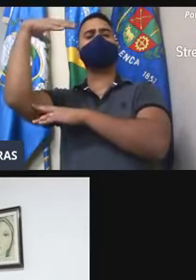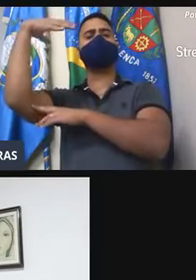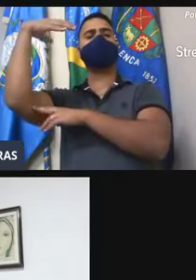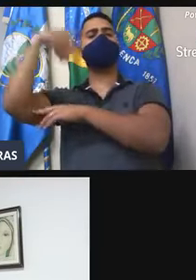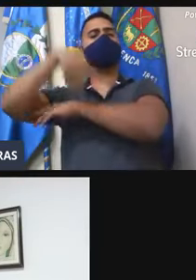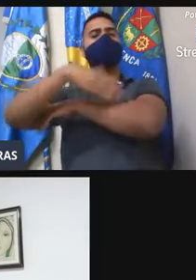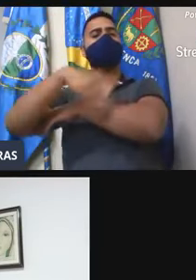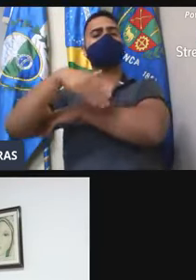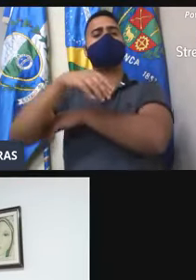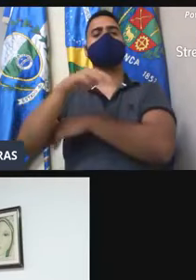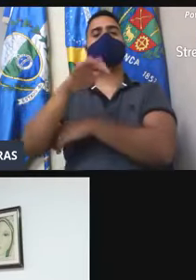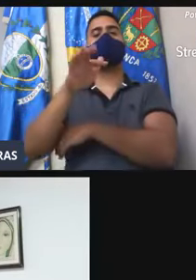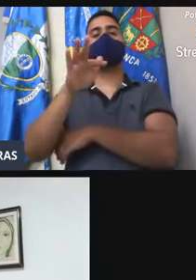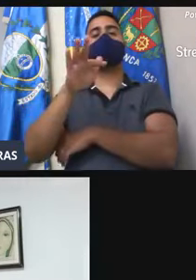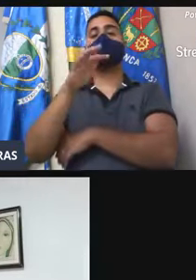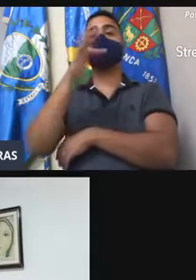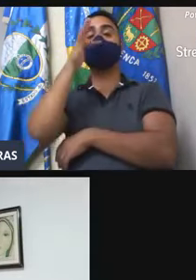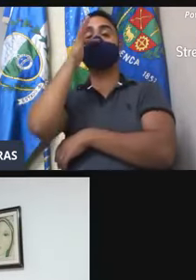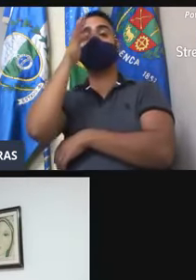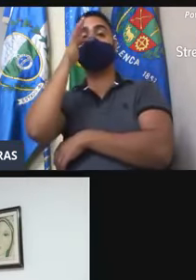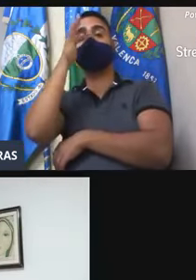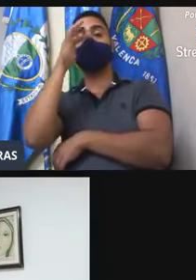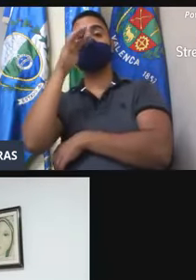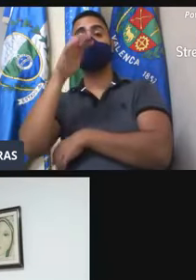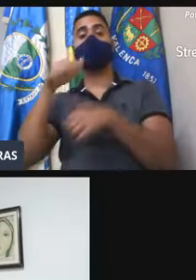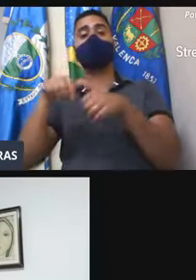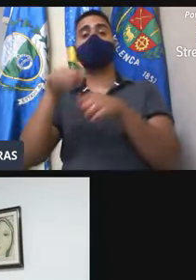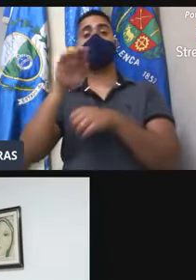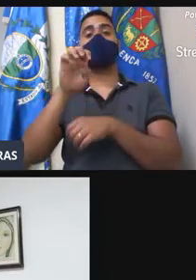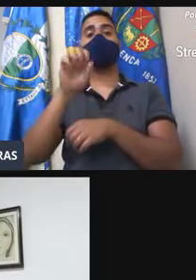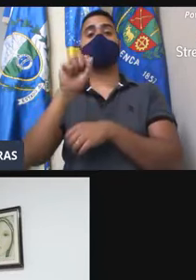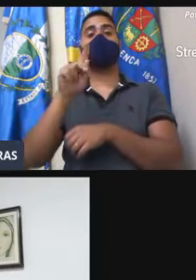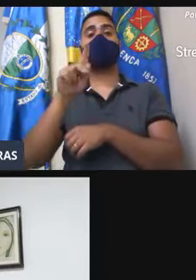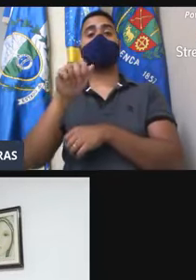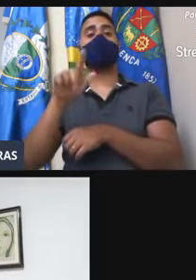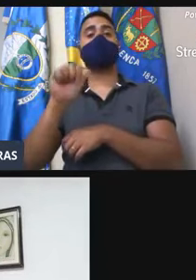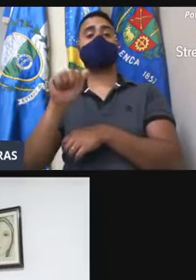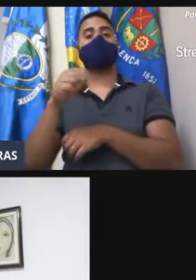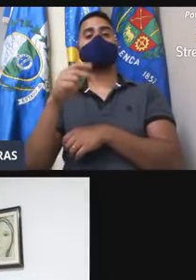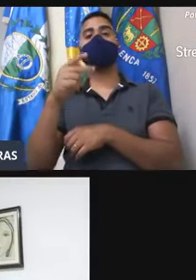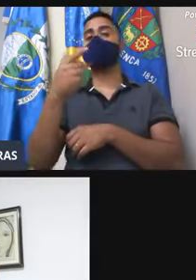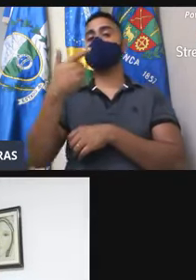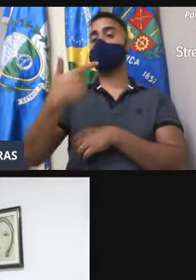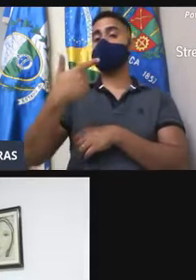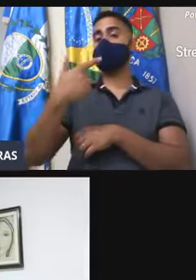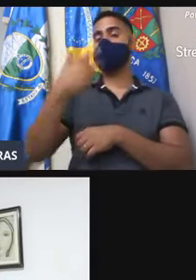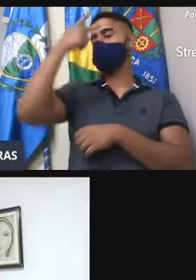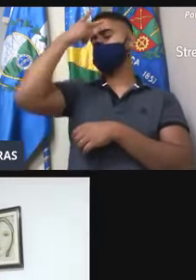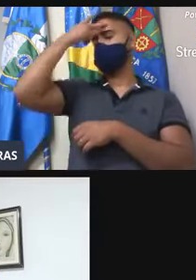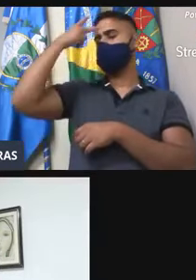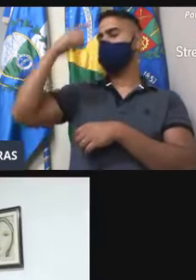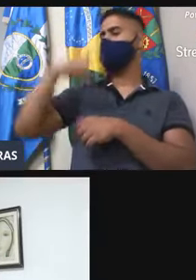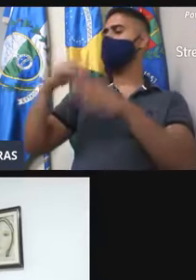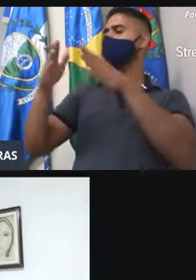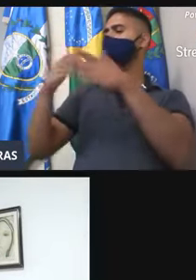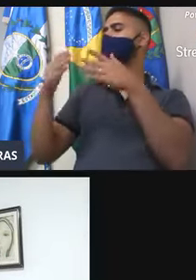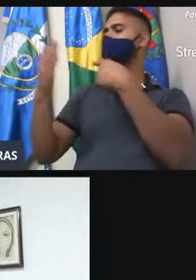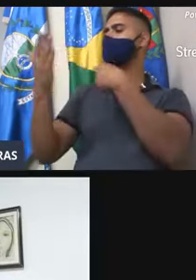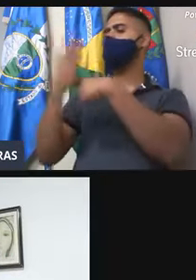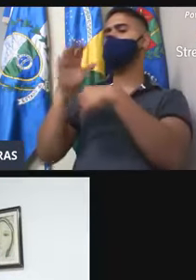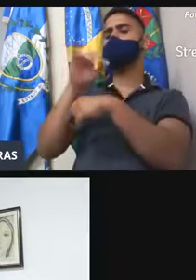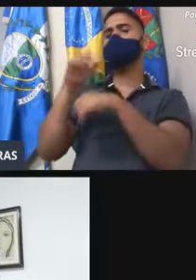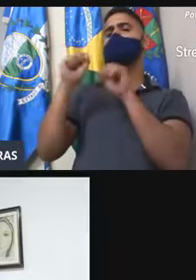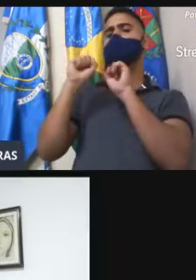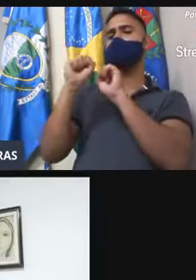na Rua das Flores, no bairro Espala 2. O vereador foi procurado por moradores do bairro a fim de intermediar-se junto ao